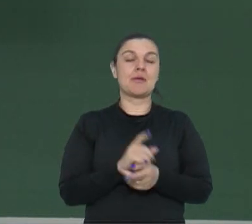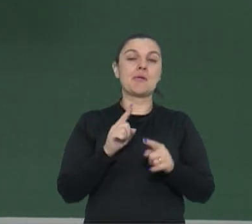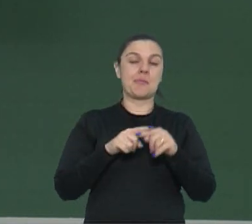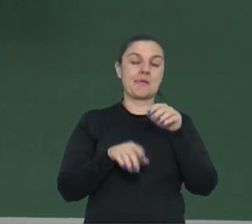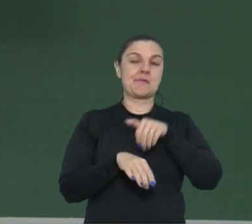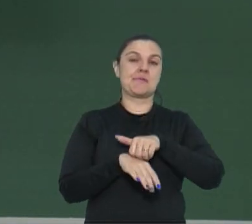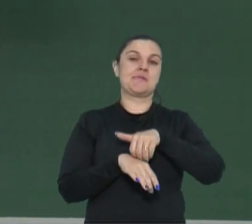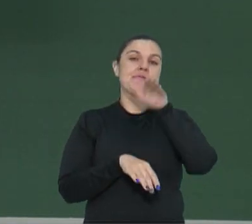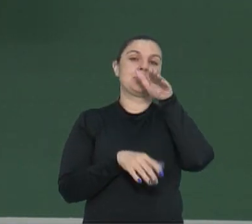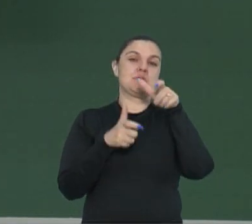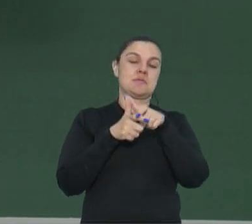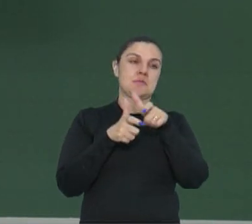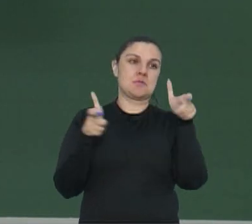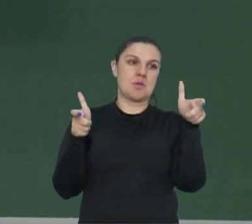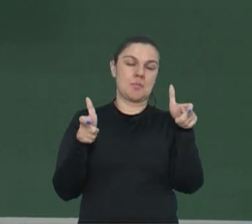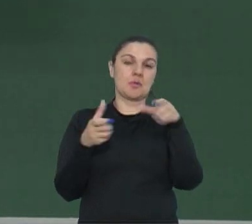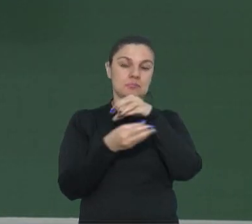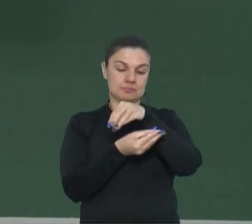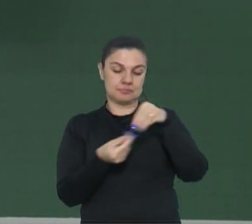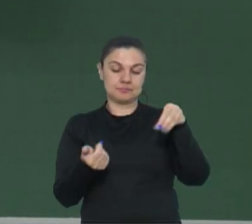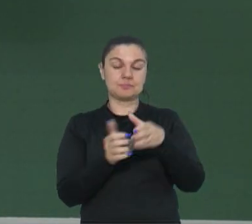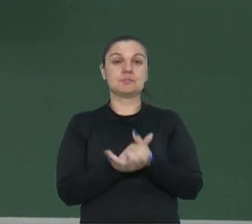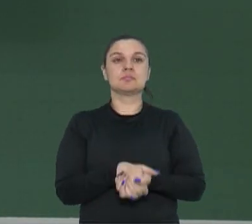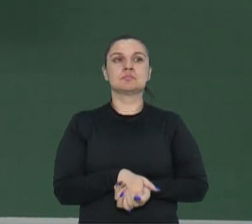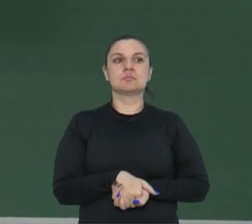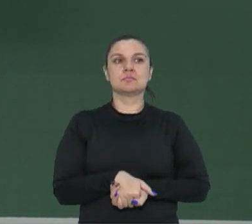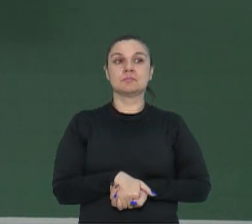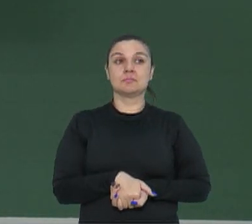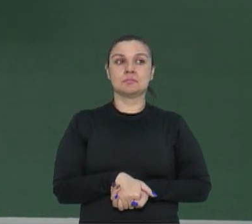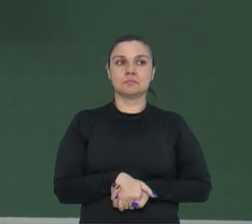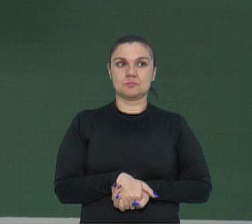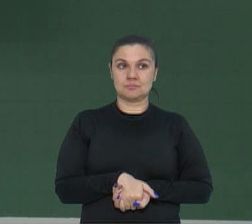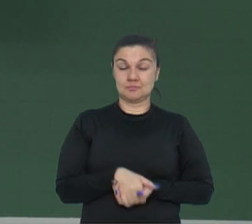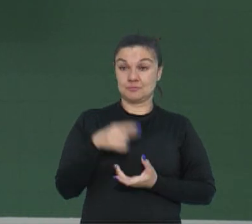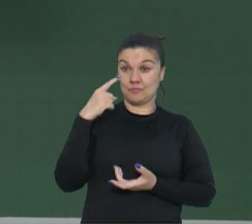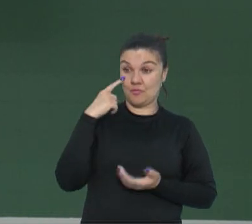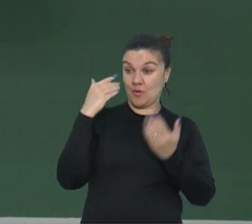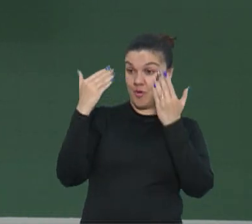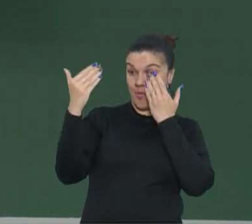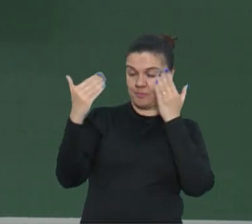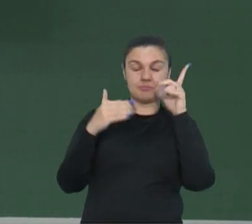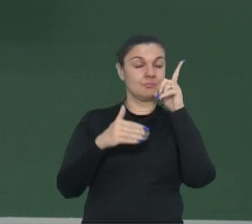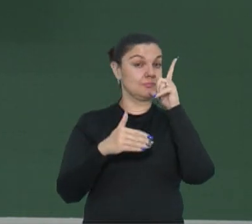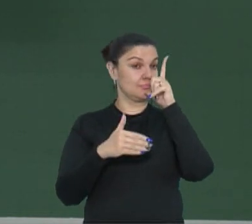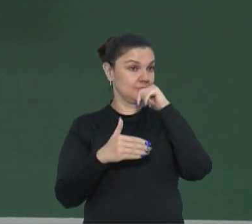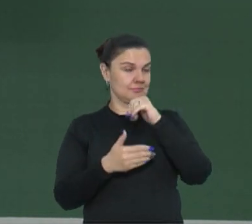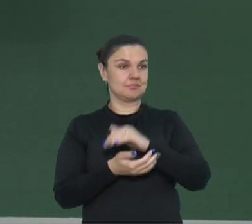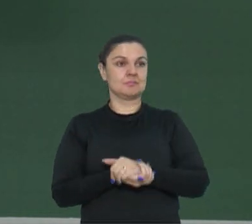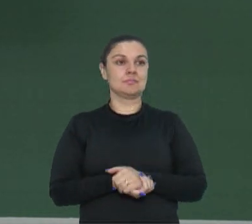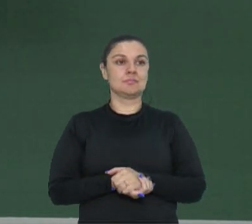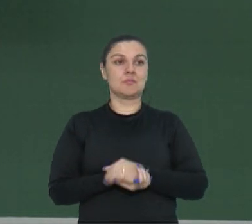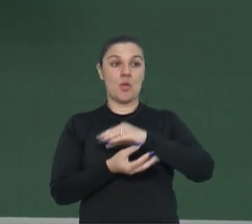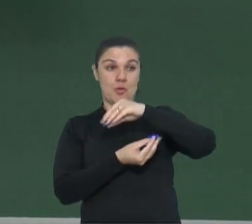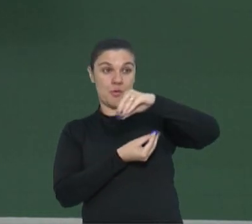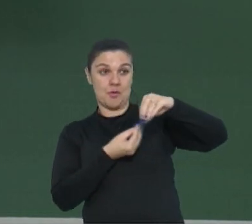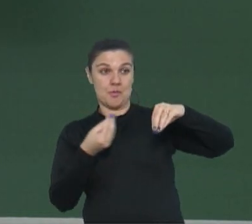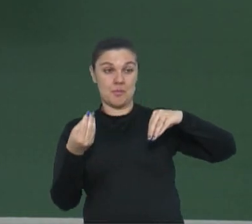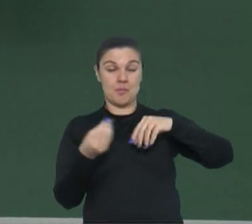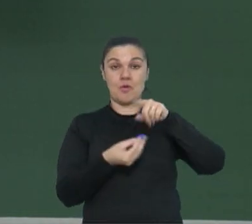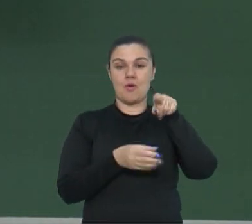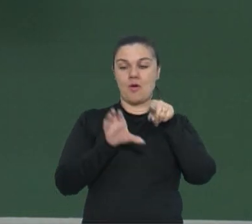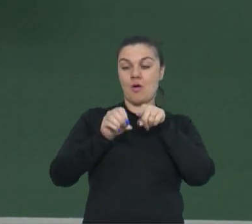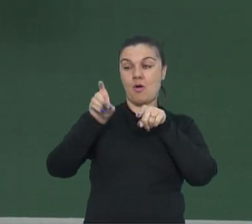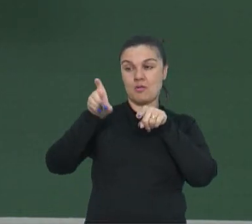maior parte dos óxidos a solubilização. Então, o que nós vamos fazer? Vamos analisar quando a água sofre a adição de